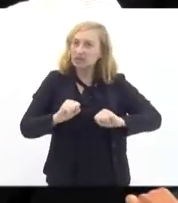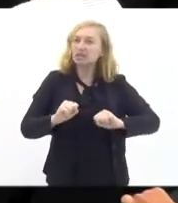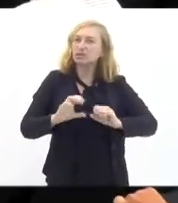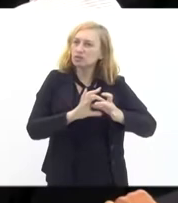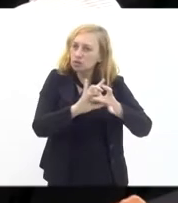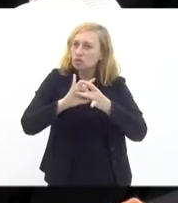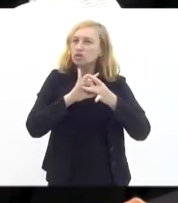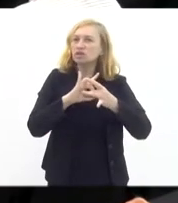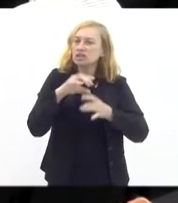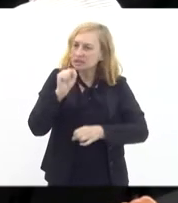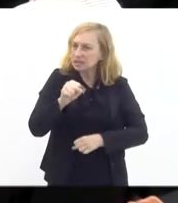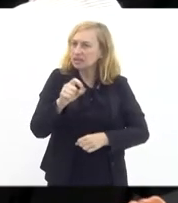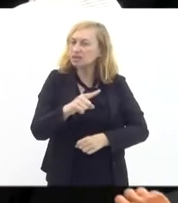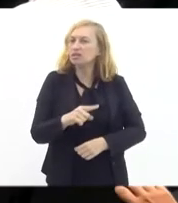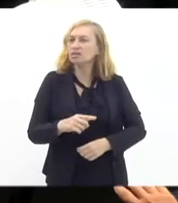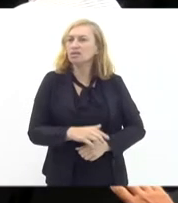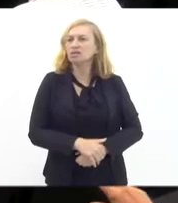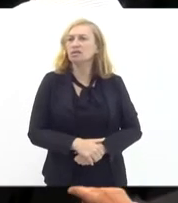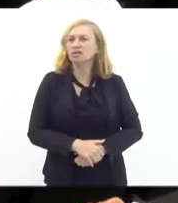sim.